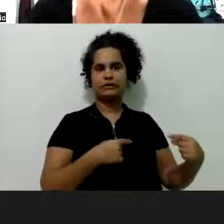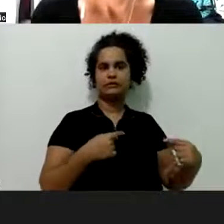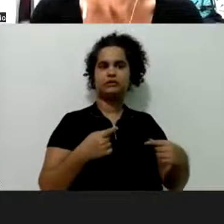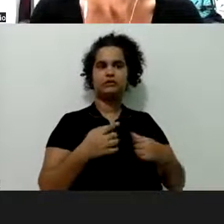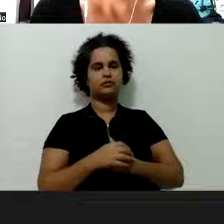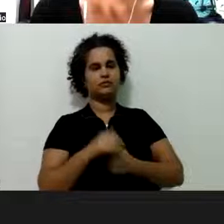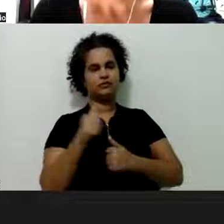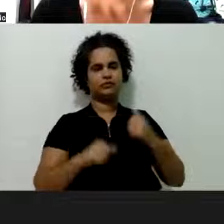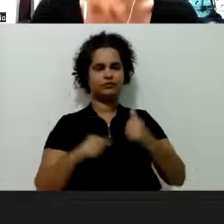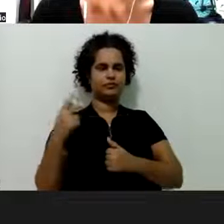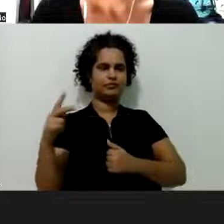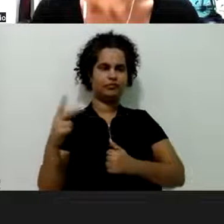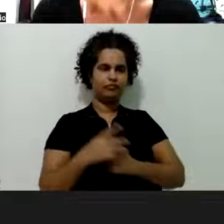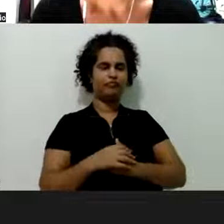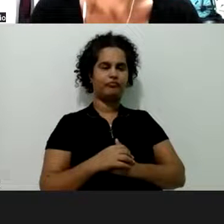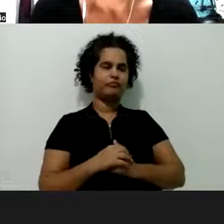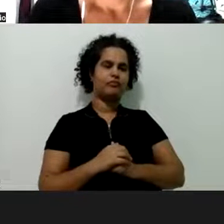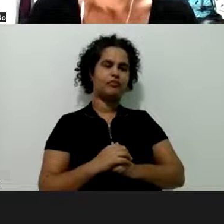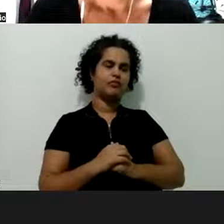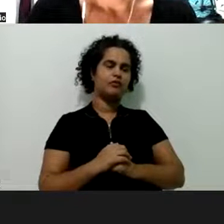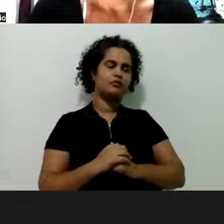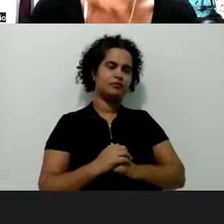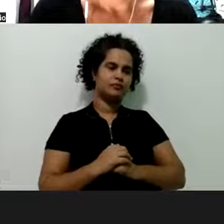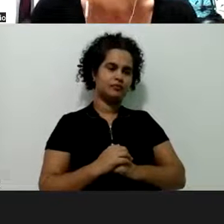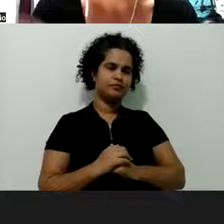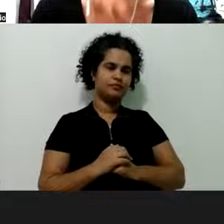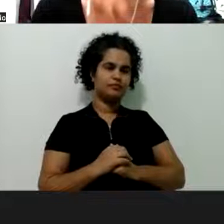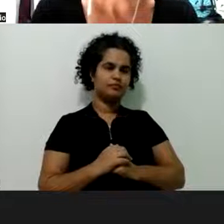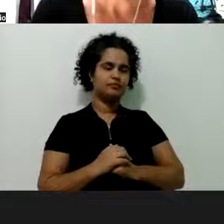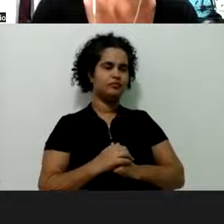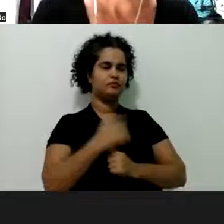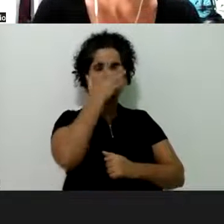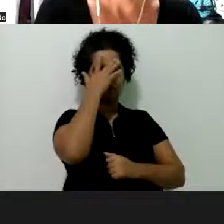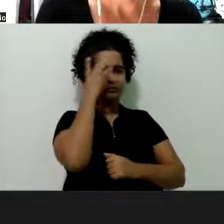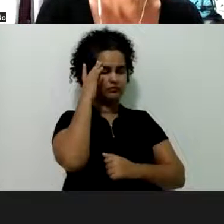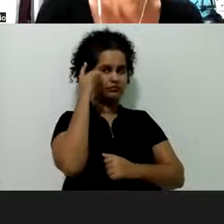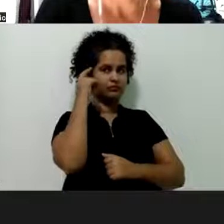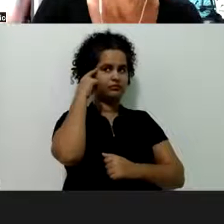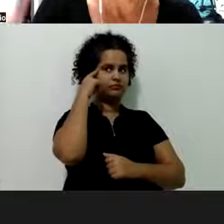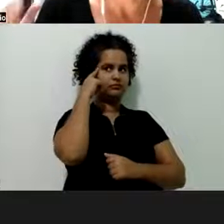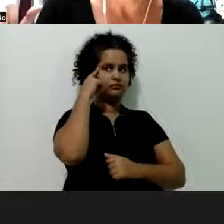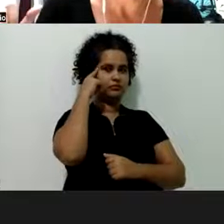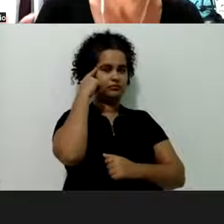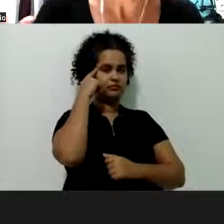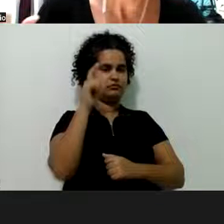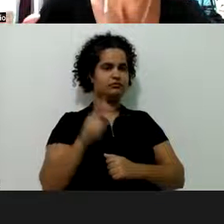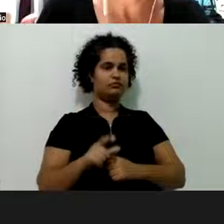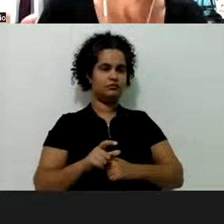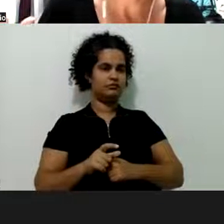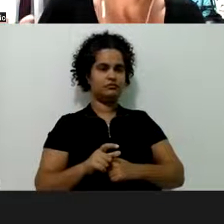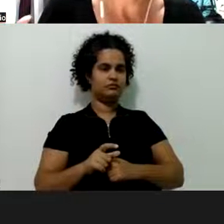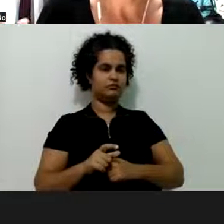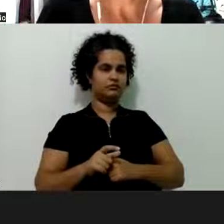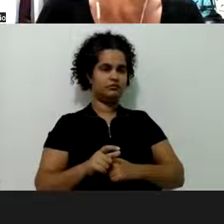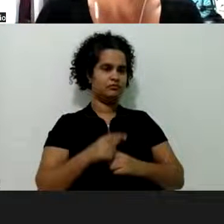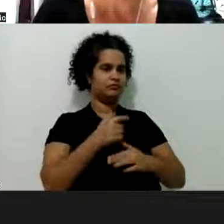né? Exato, porque as pessoas não estão pensando em alguém que tem numa